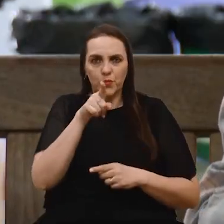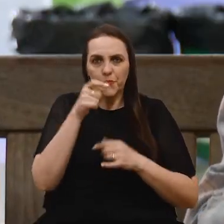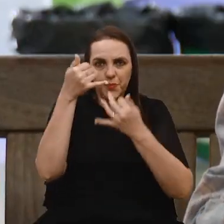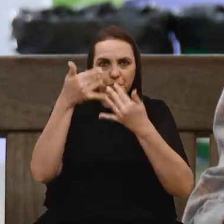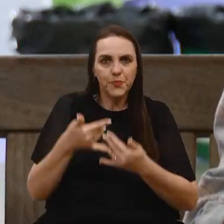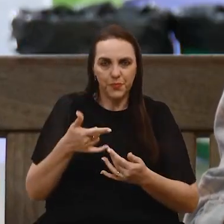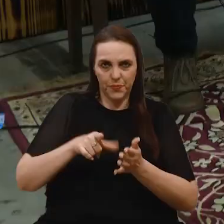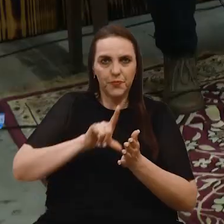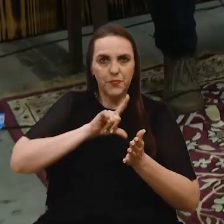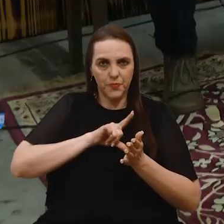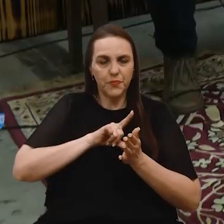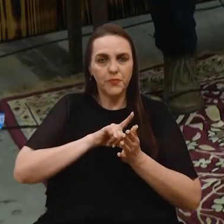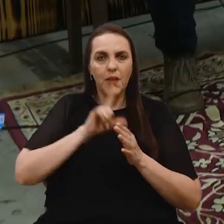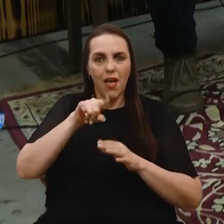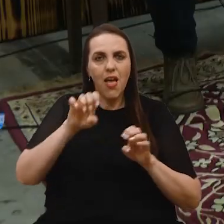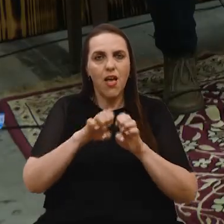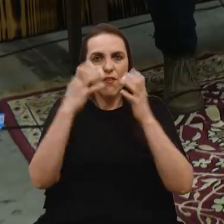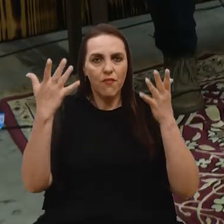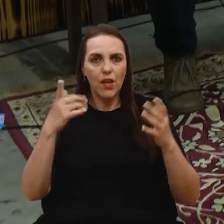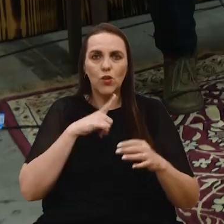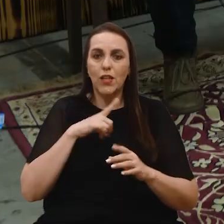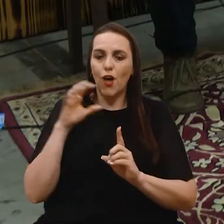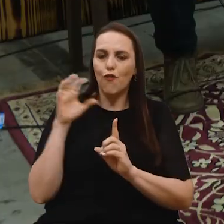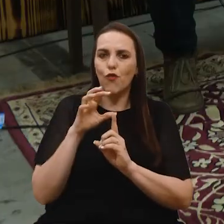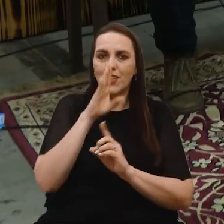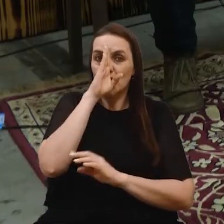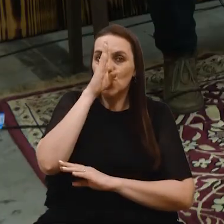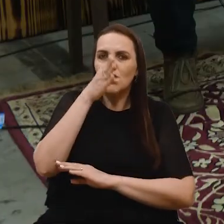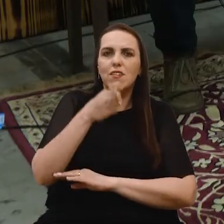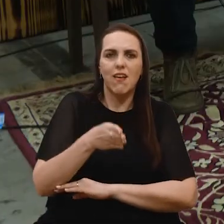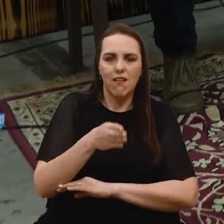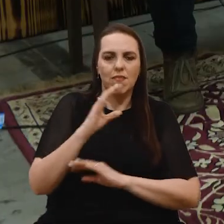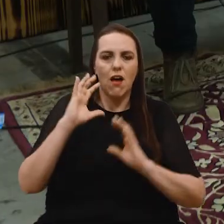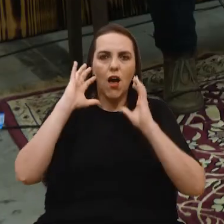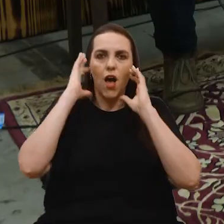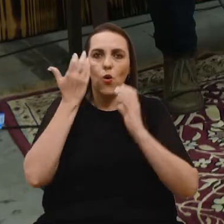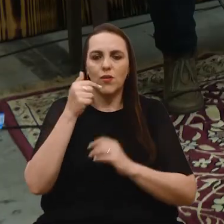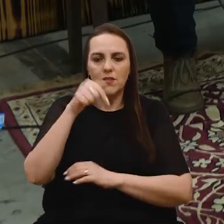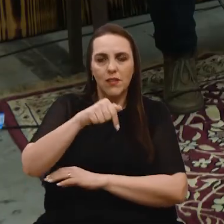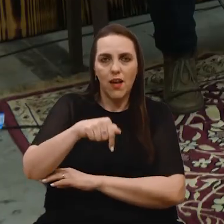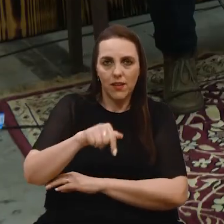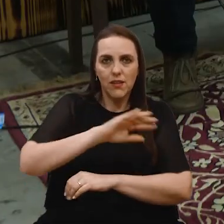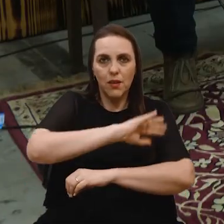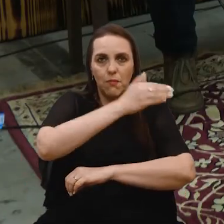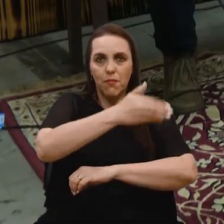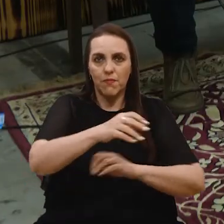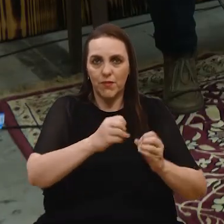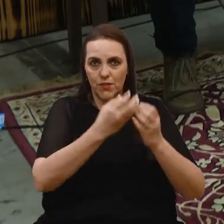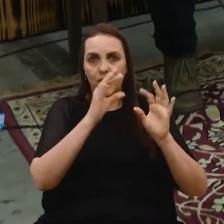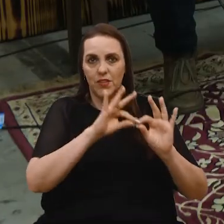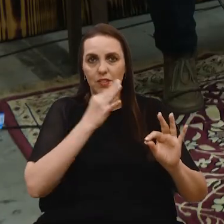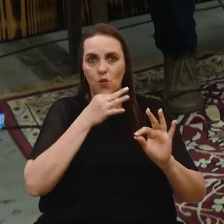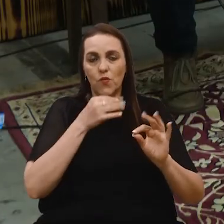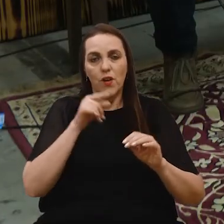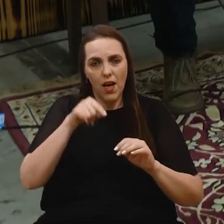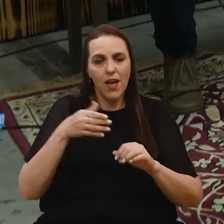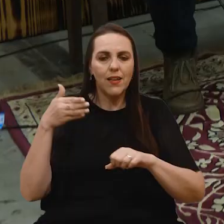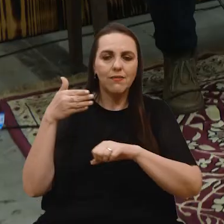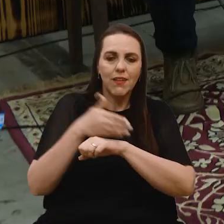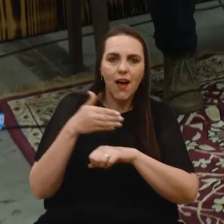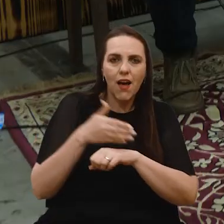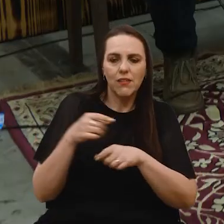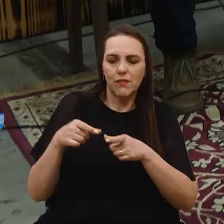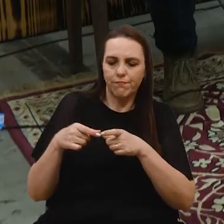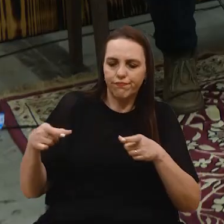tu dissesse, é um evento que tem o efeito direto, que é o que está acontecendo aqui nos pavilhões, ou seja, a entrada,